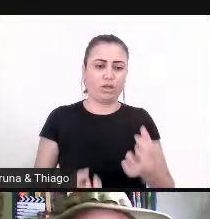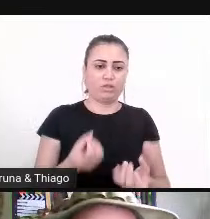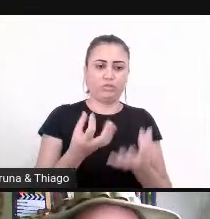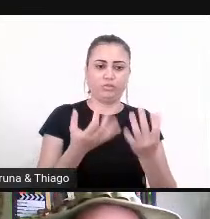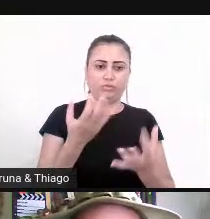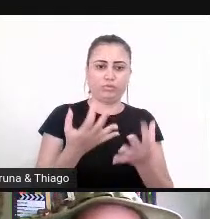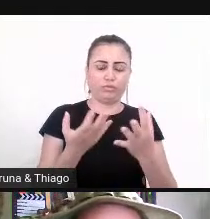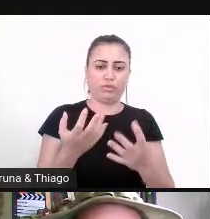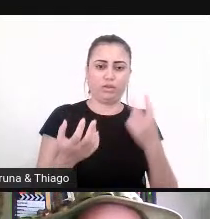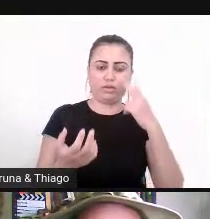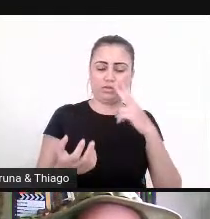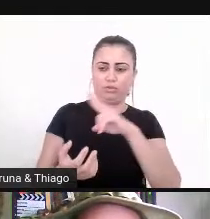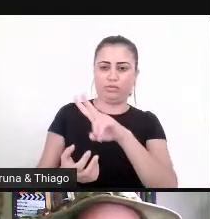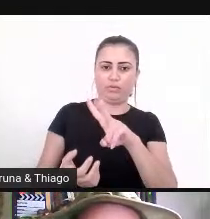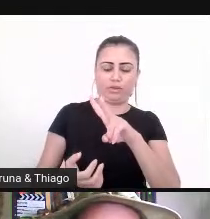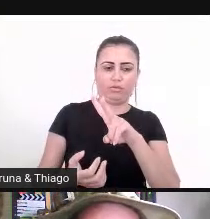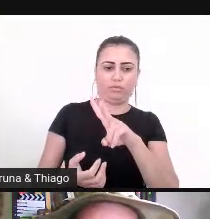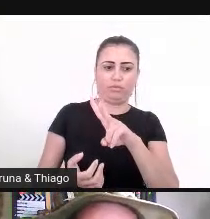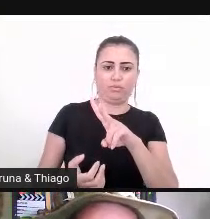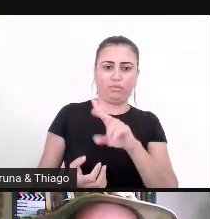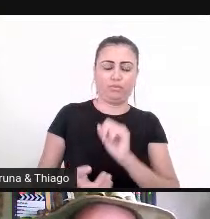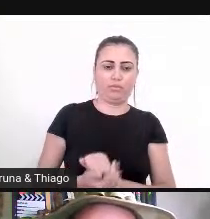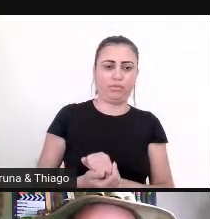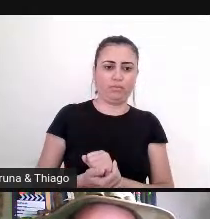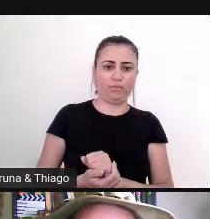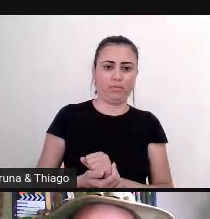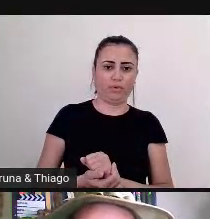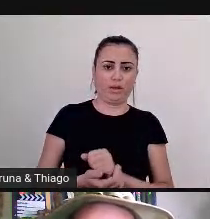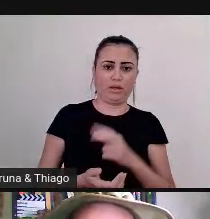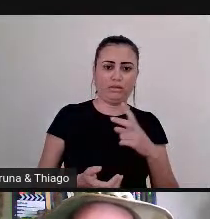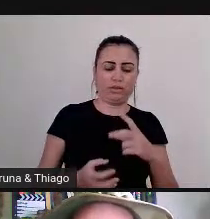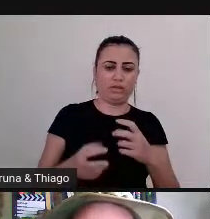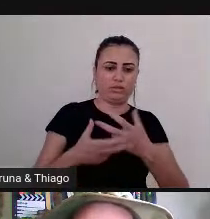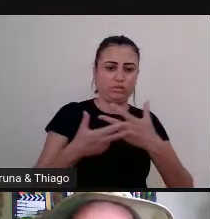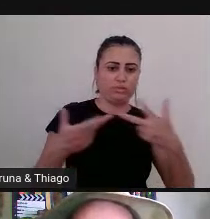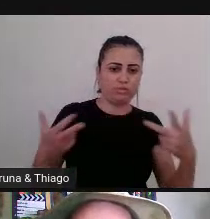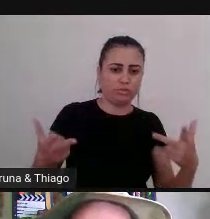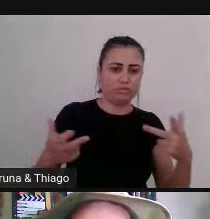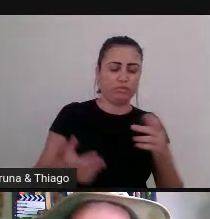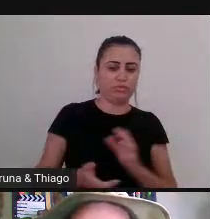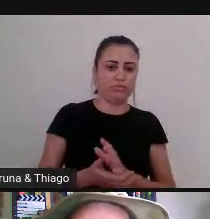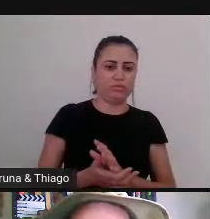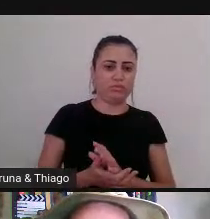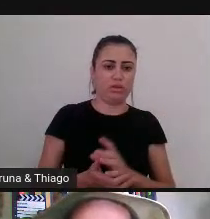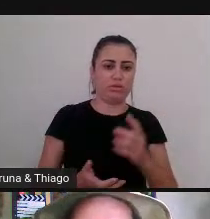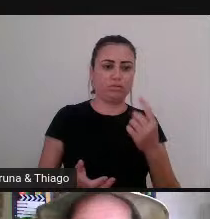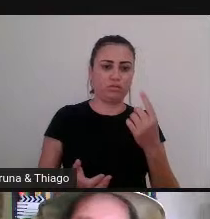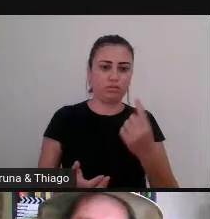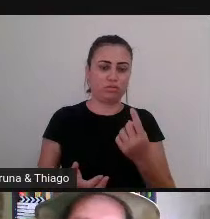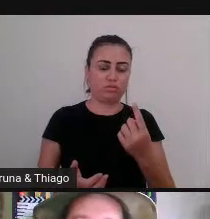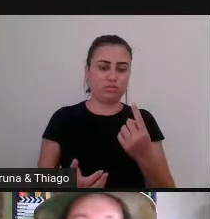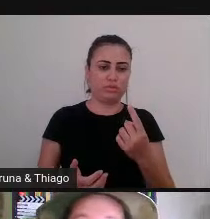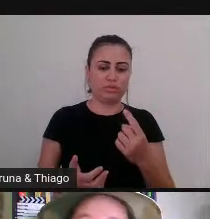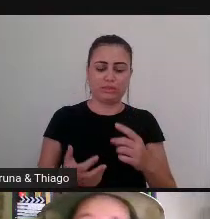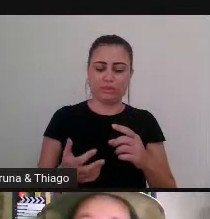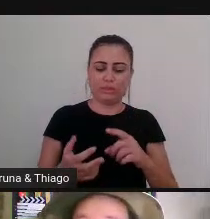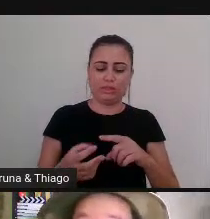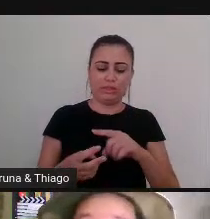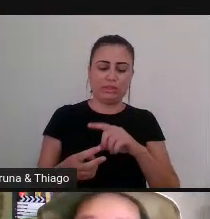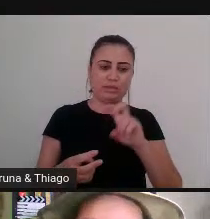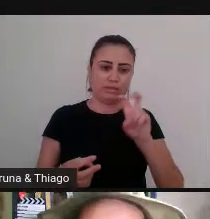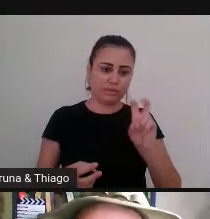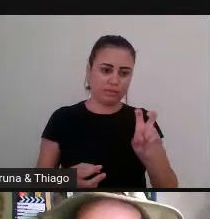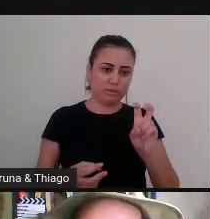de pelo nesse bicho, mas são apenas uns 5 pelos desse interligado com a glândula de veneno. Tá? Olha que legal,